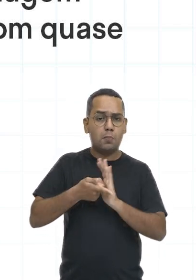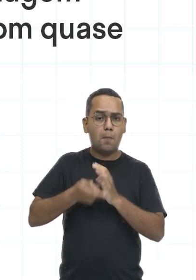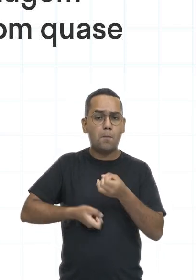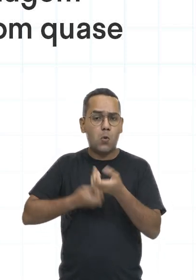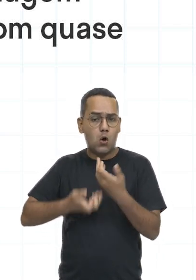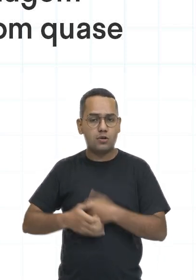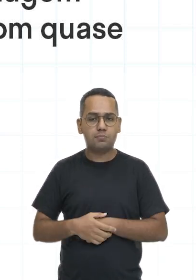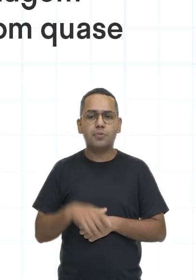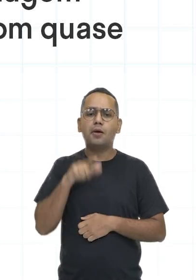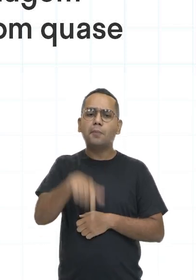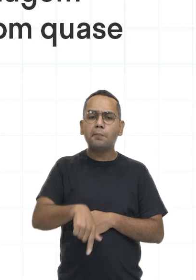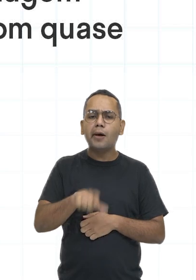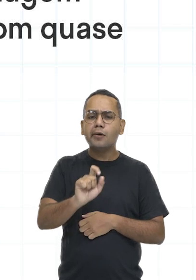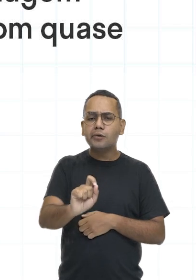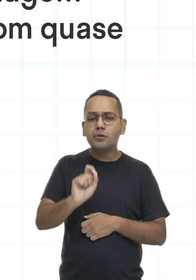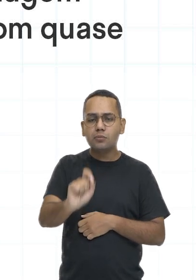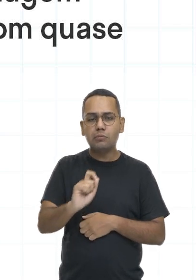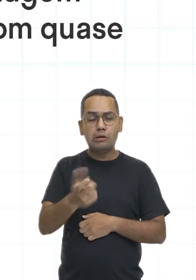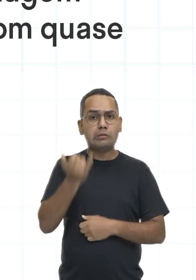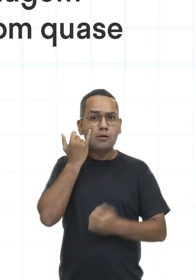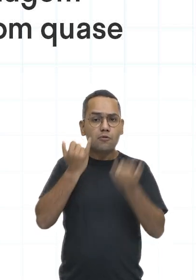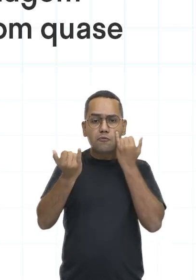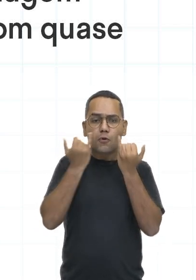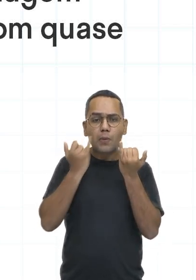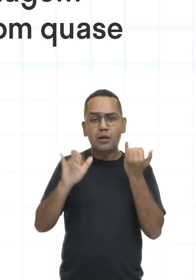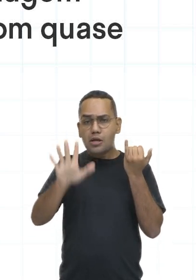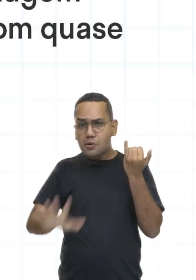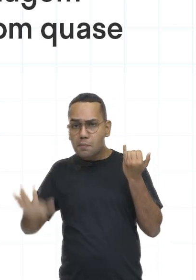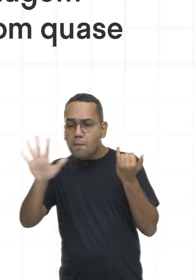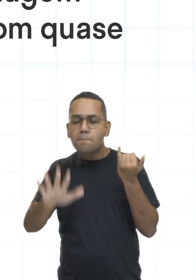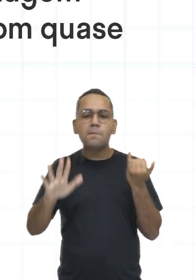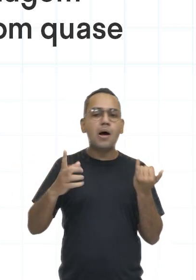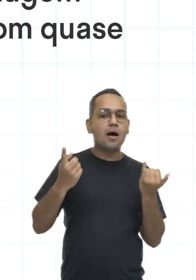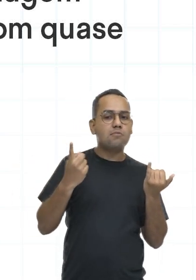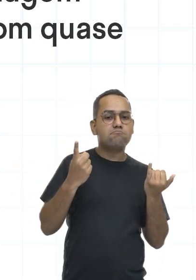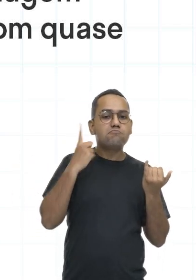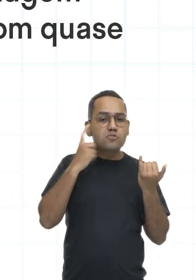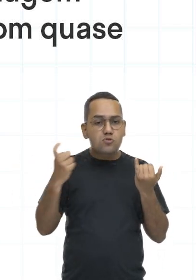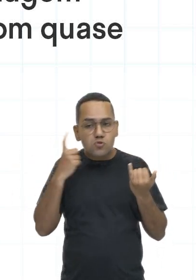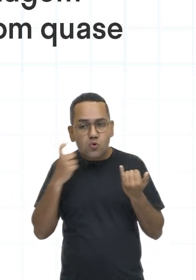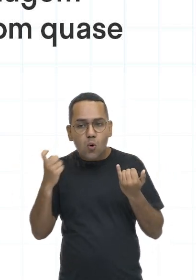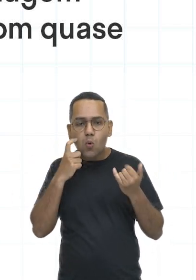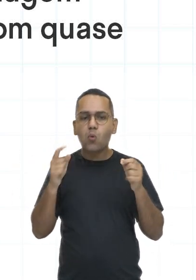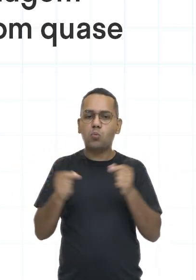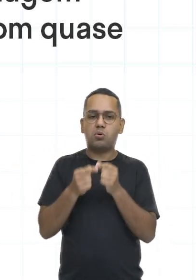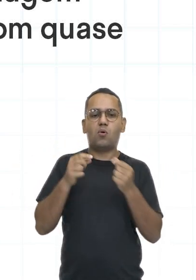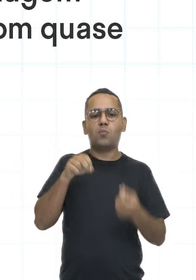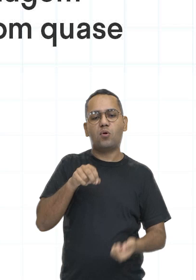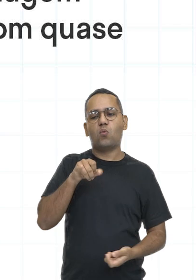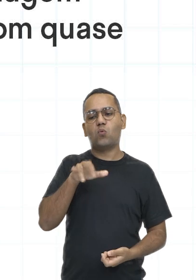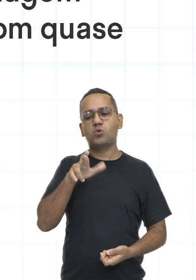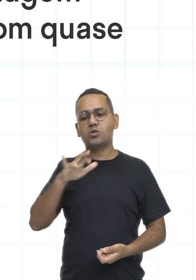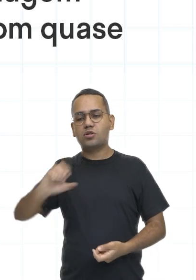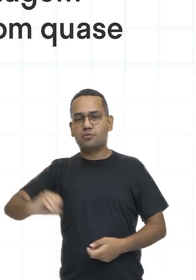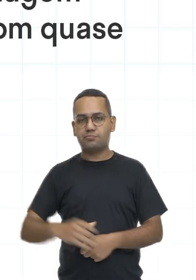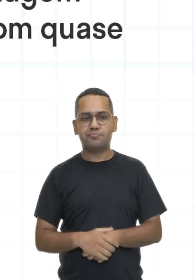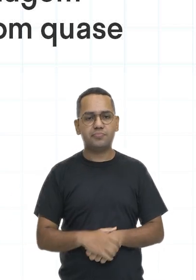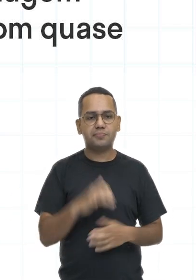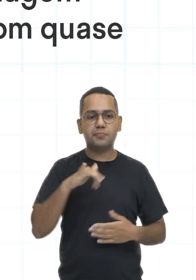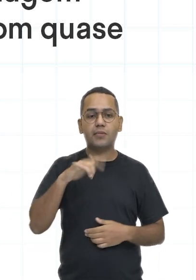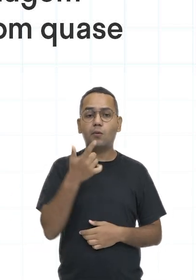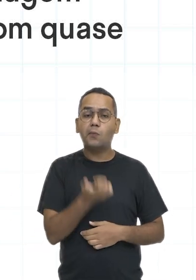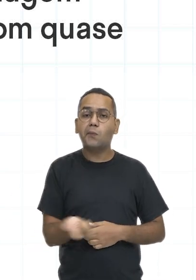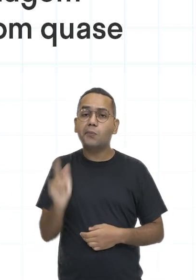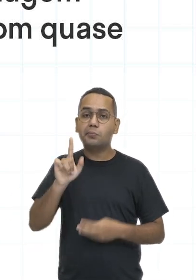linguagem delicada e rica de mensagem, criando um tom quase onírico. O que mais que nós temos? Vamos ver mais um